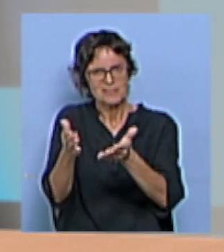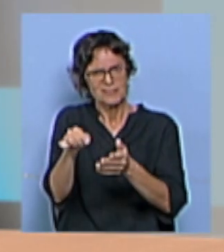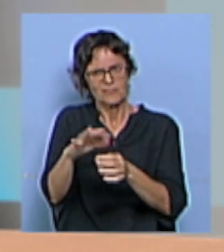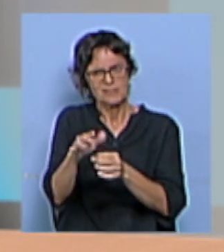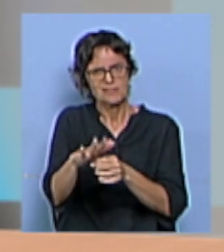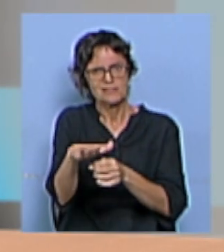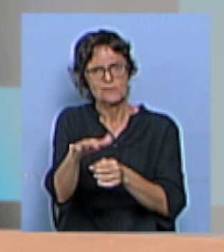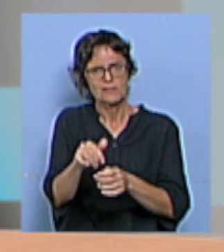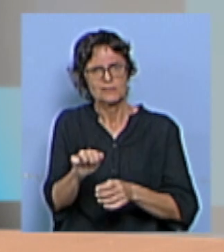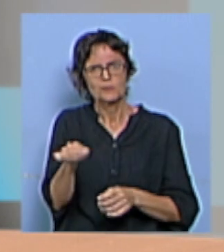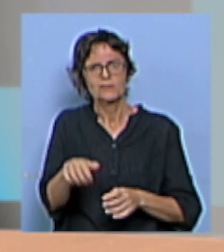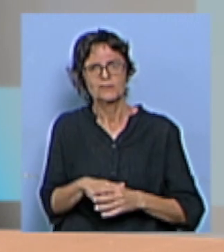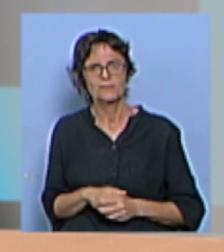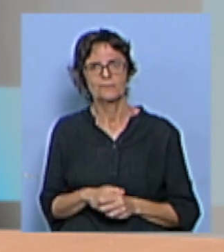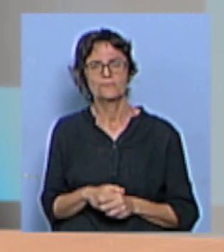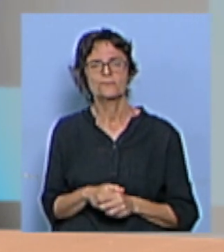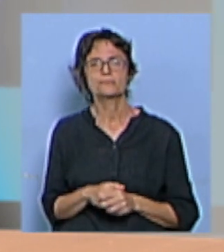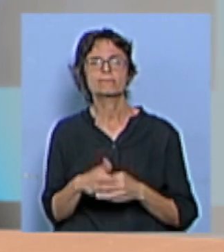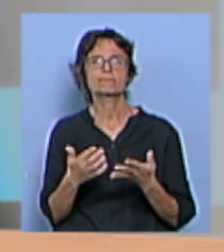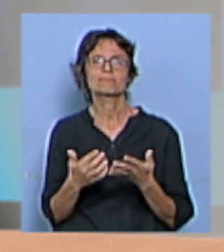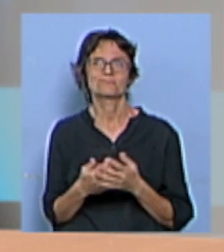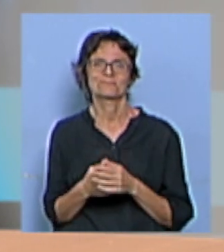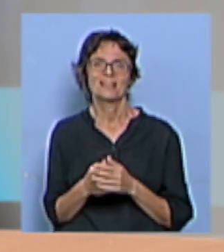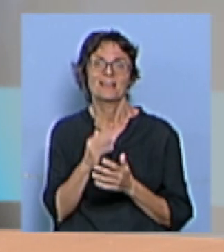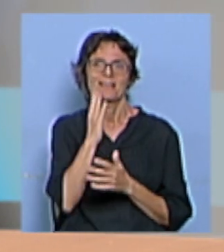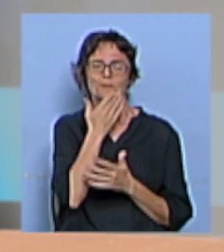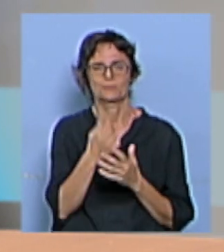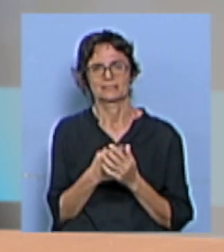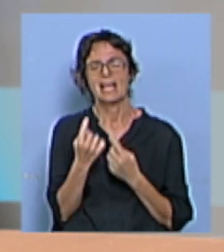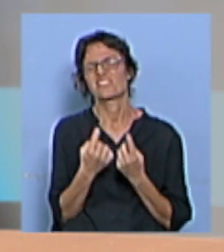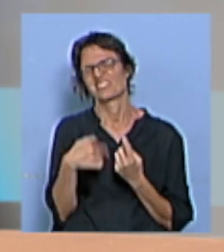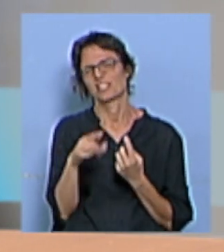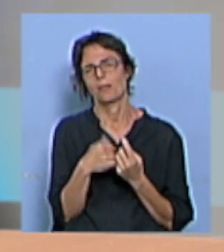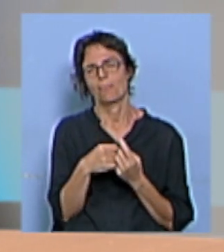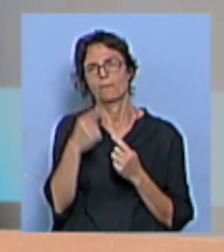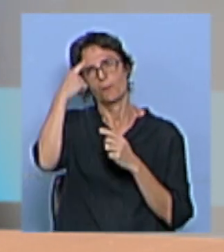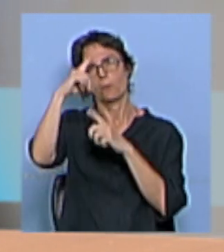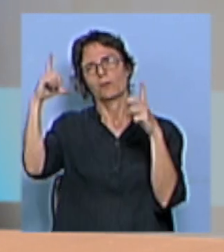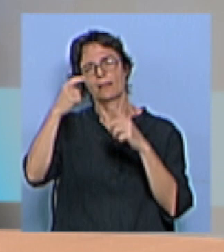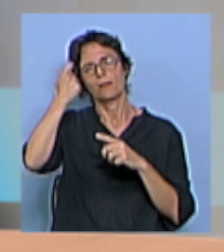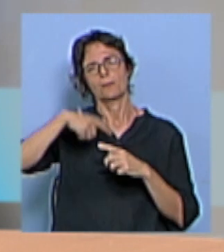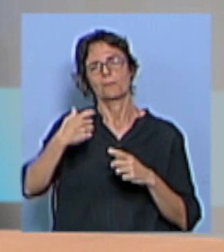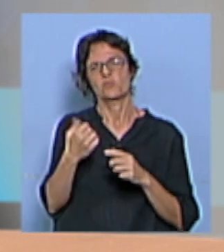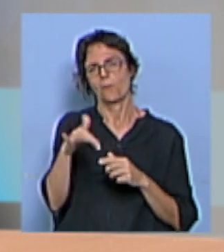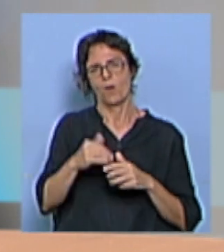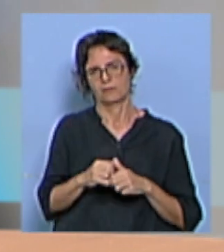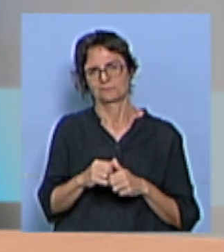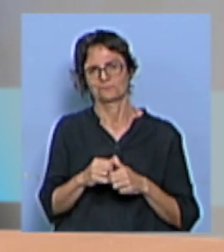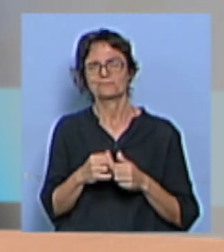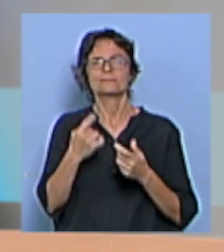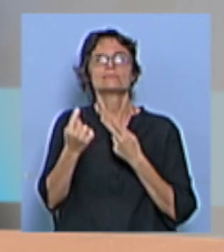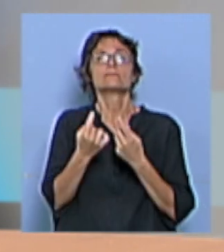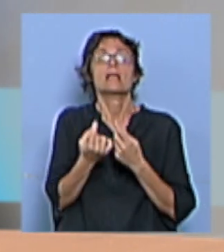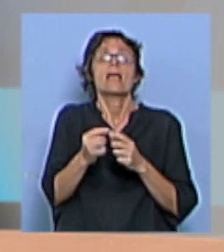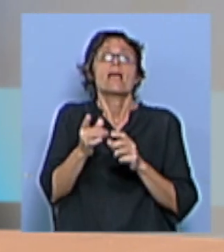Digamos, o ser humano, nós às vezes tendemos a pensar muito mal do ser humano. Também não devemos idealizá-lo. Eu acho que, nesse sentido,